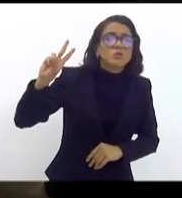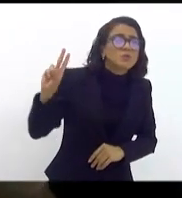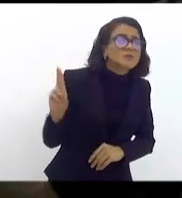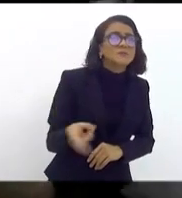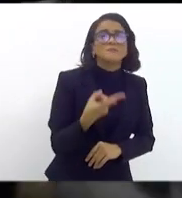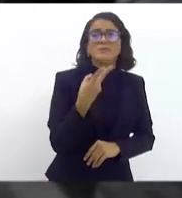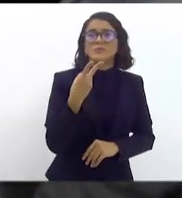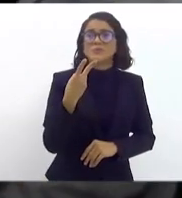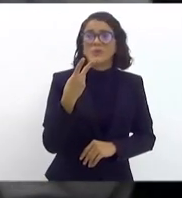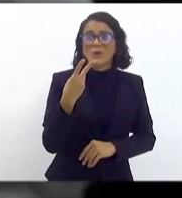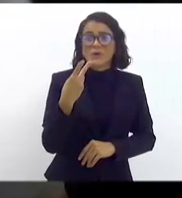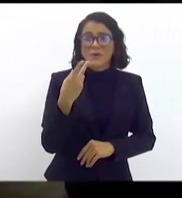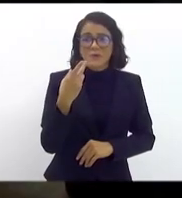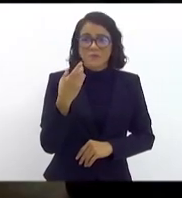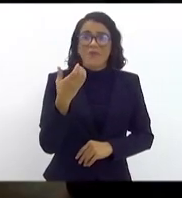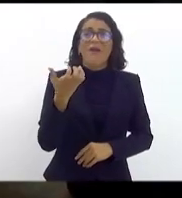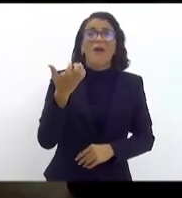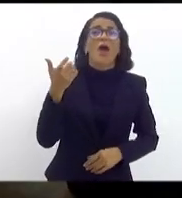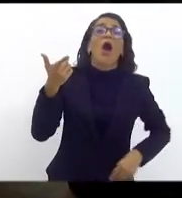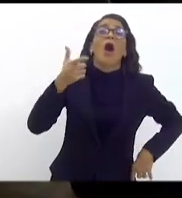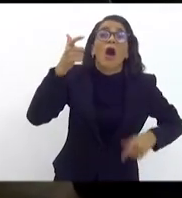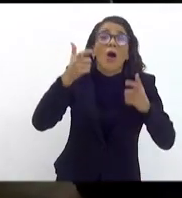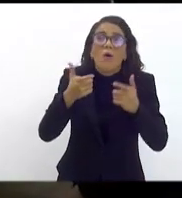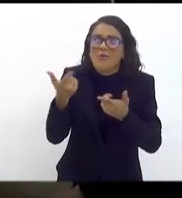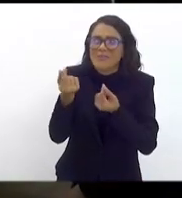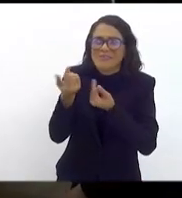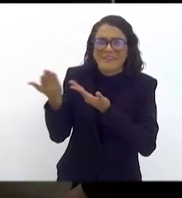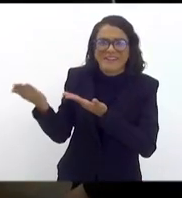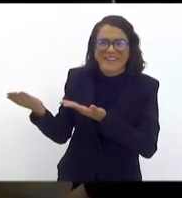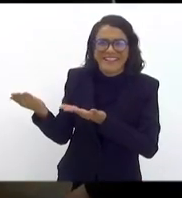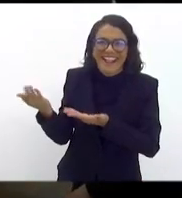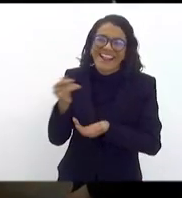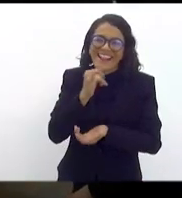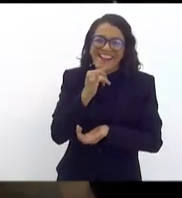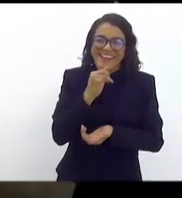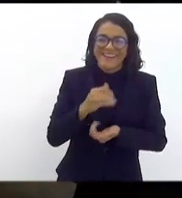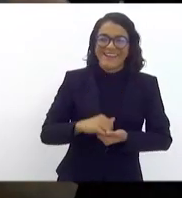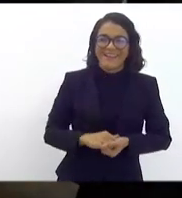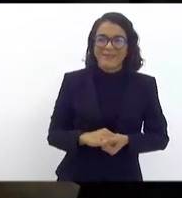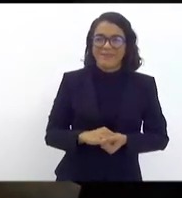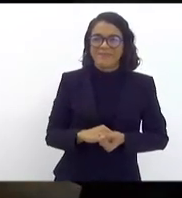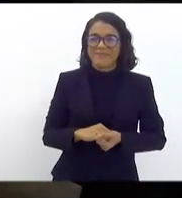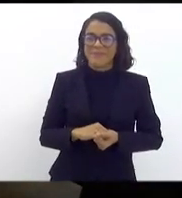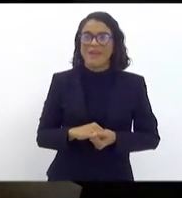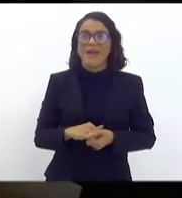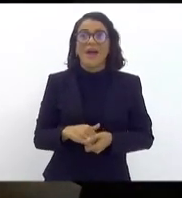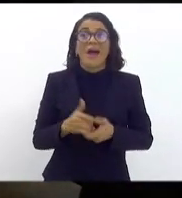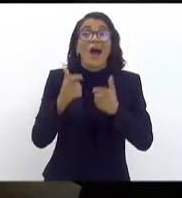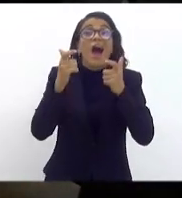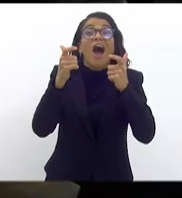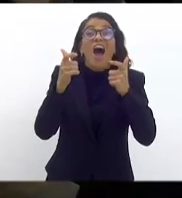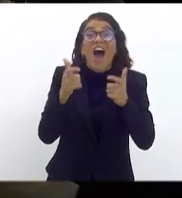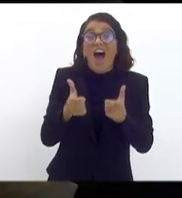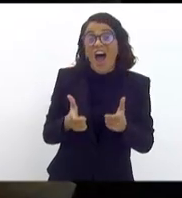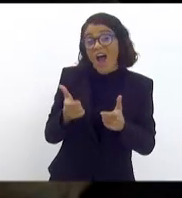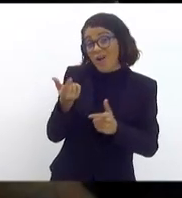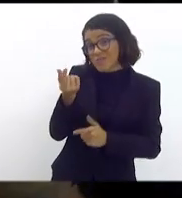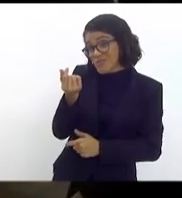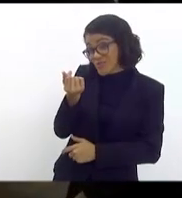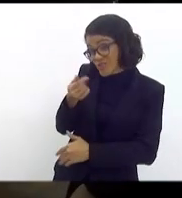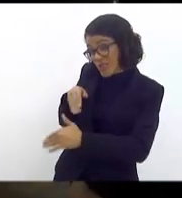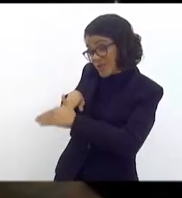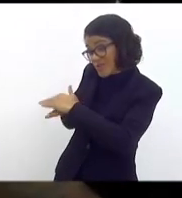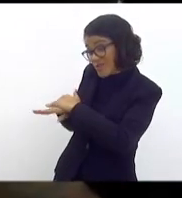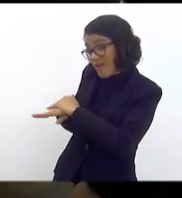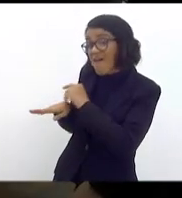exibições. Está querendo saber cadê o dele, não é associado a nada. A questão toda é: onde fica o retido e o que se faz